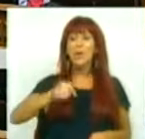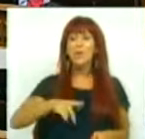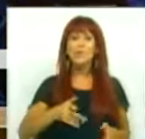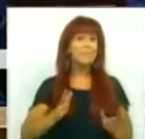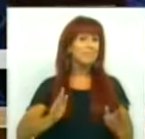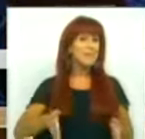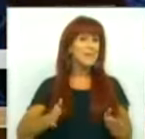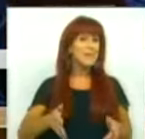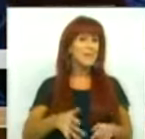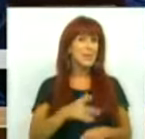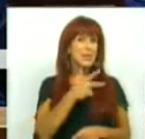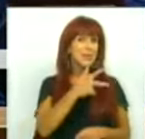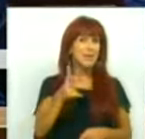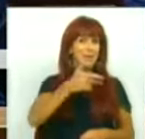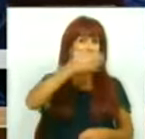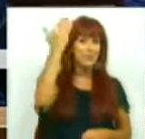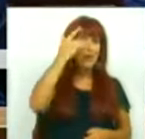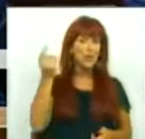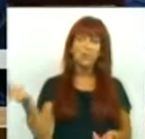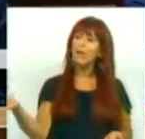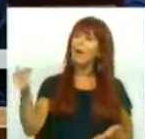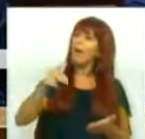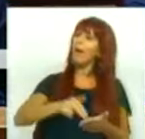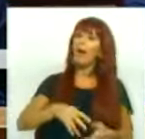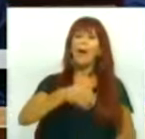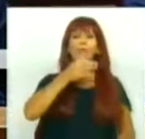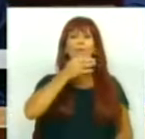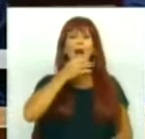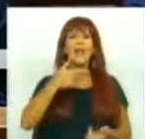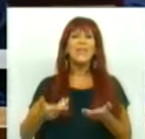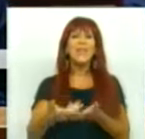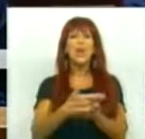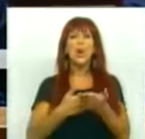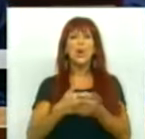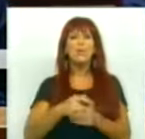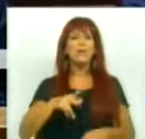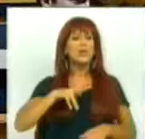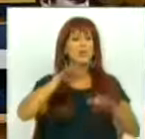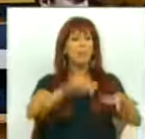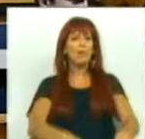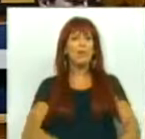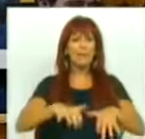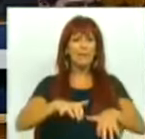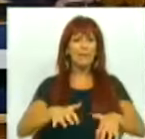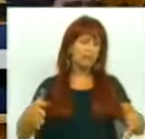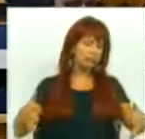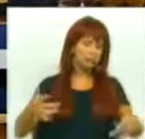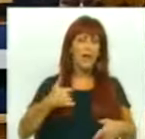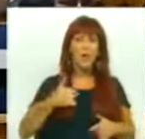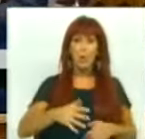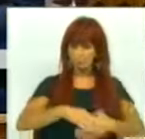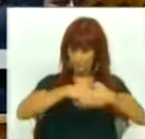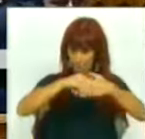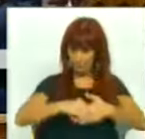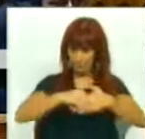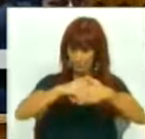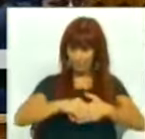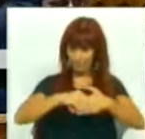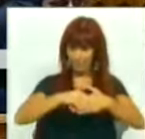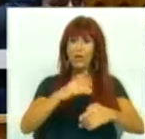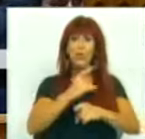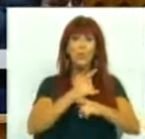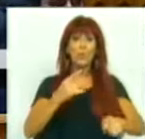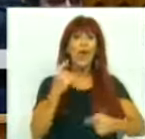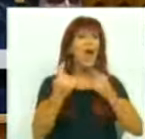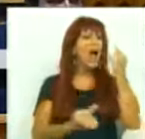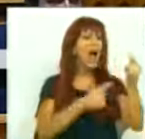que foram precisos 100 dias para vir falar de economia ao Parlamento. Queria cumprimentá-lo,